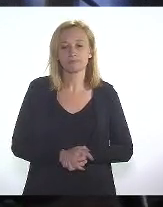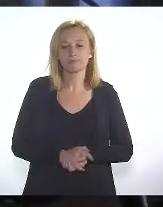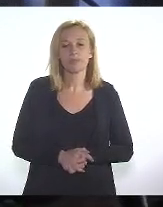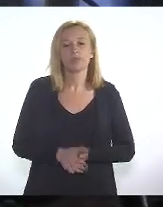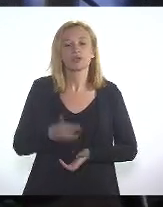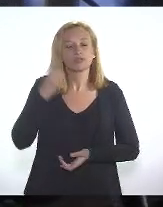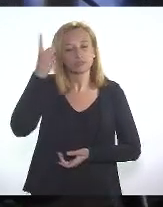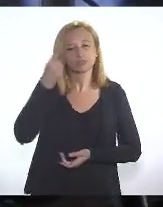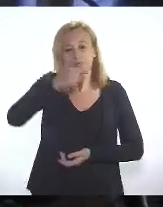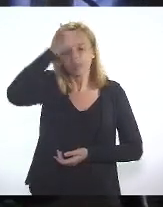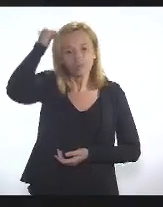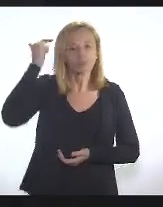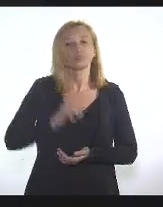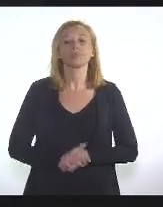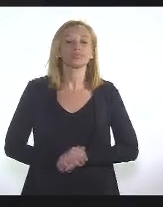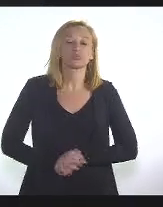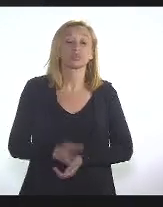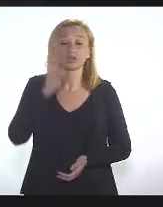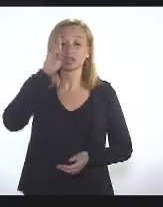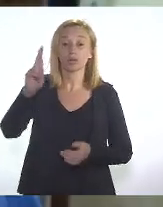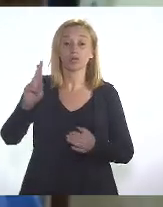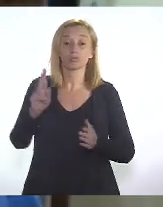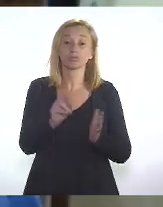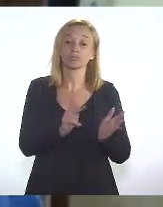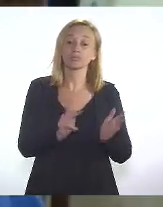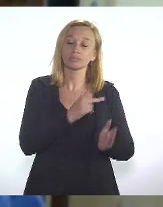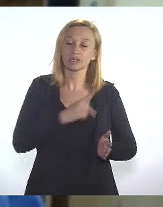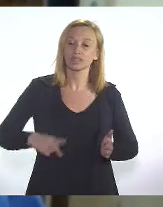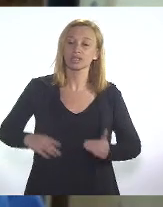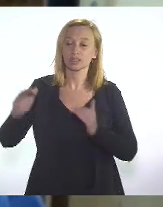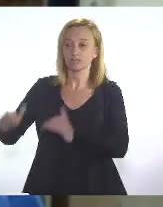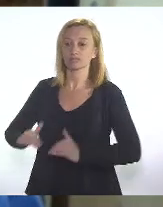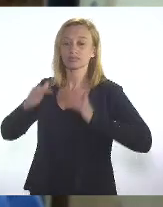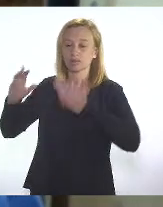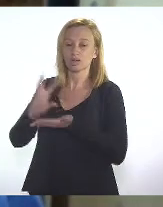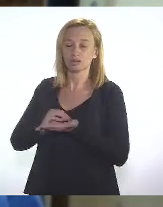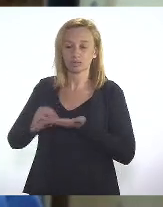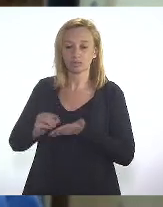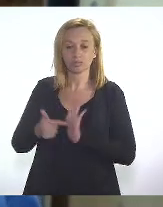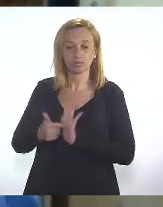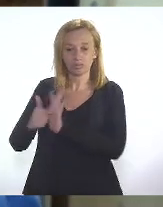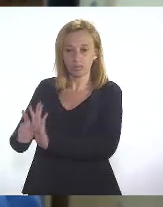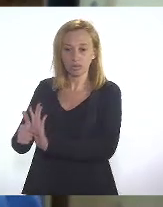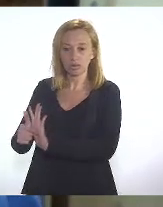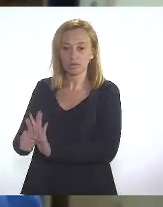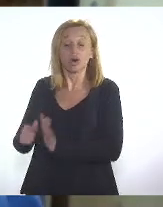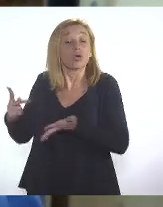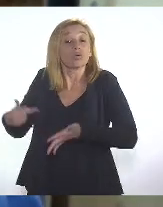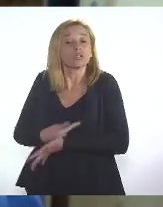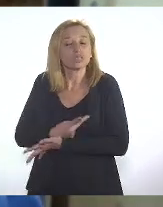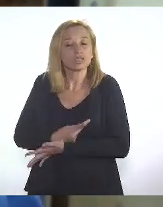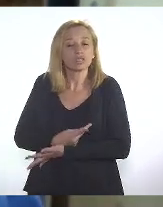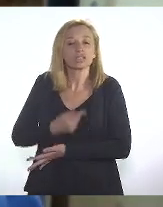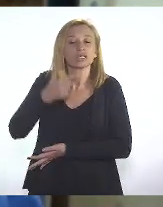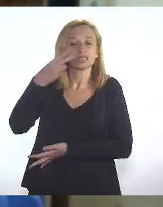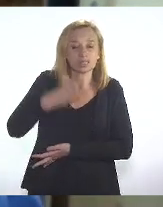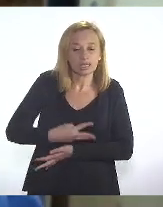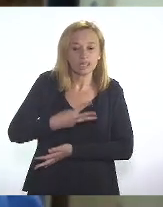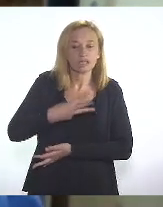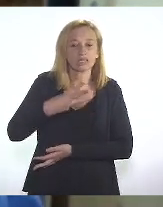Deputado Luiz Paulo. Senhor presidente, a ata reflete com exatidão o ocorrido na